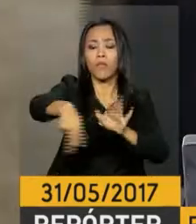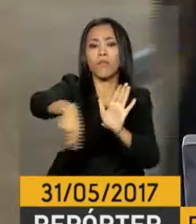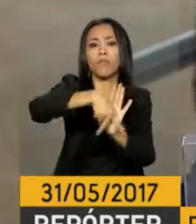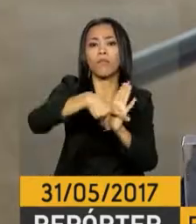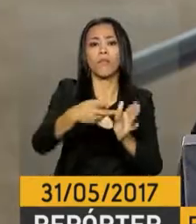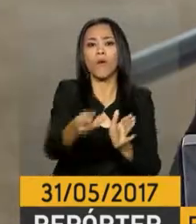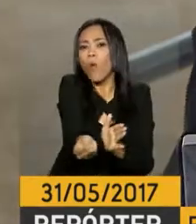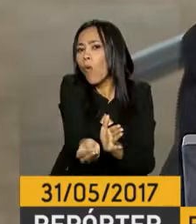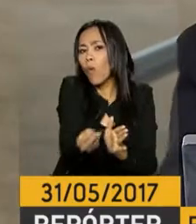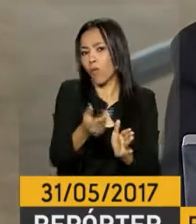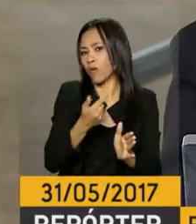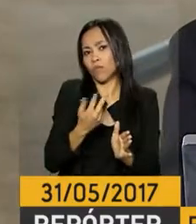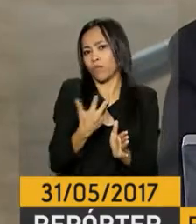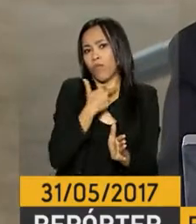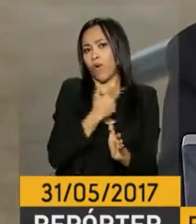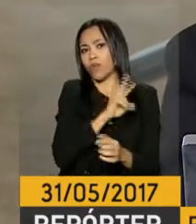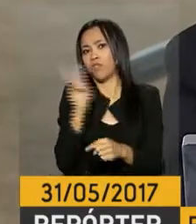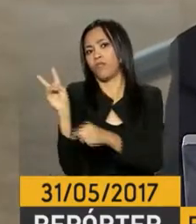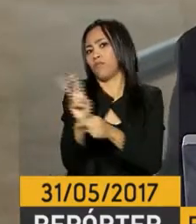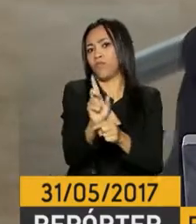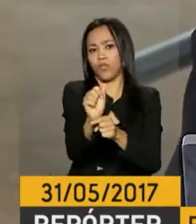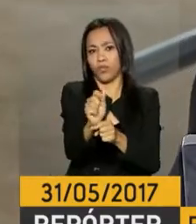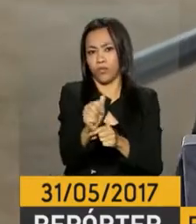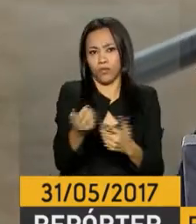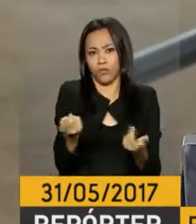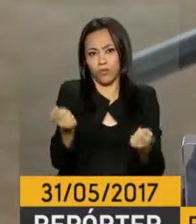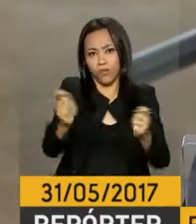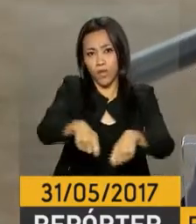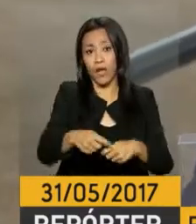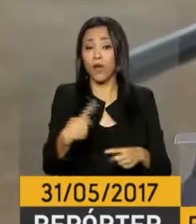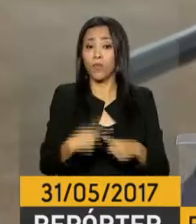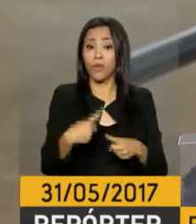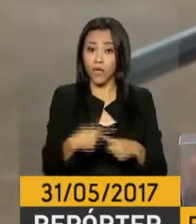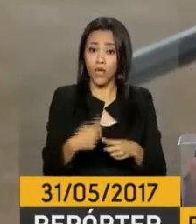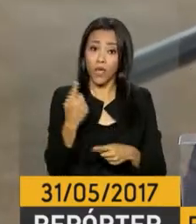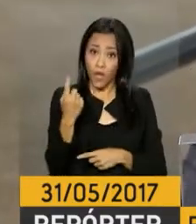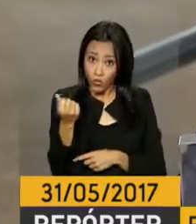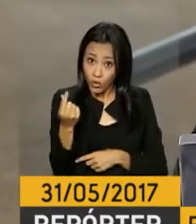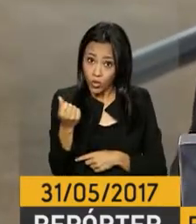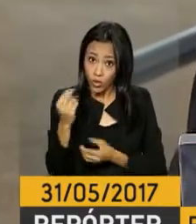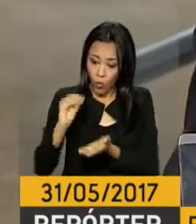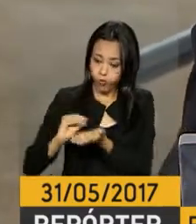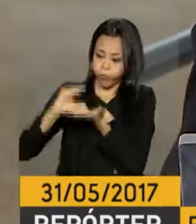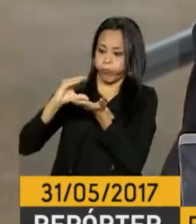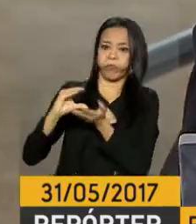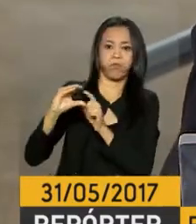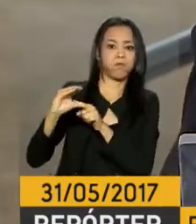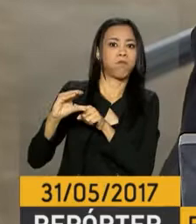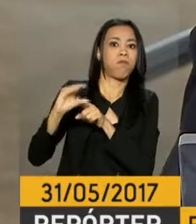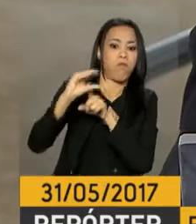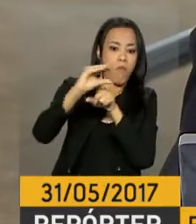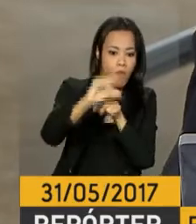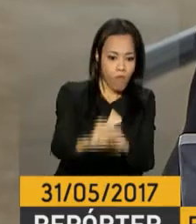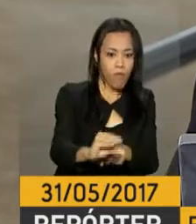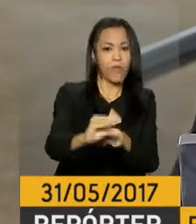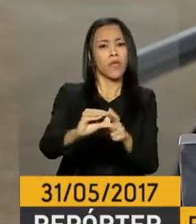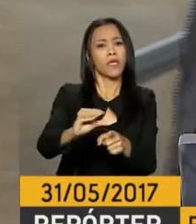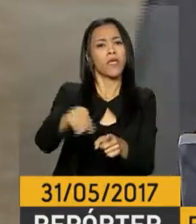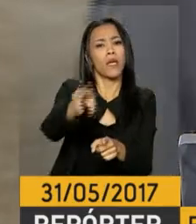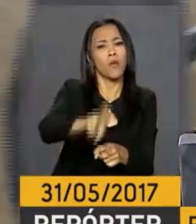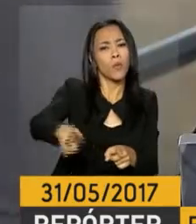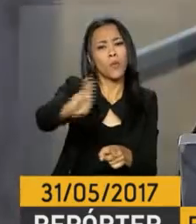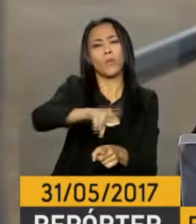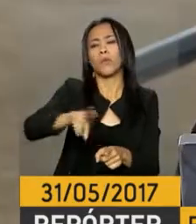de tomar o recurso do Pronaf Investimento, que é o recurso de maior montante e que é responsável pela modernização e